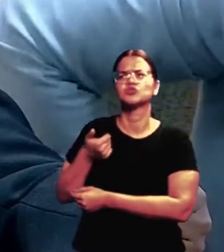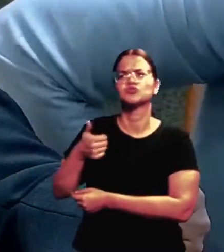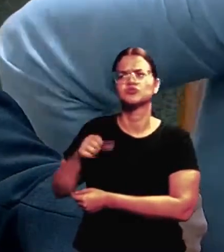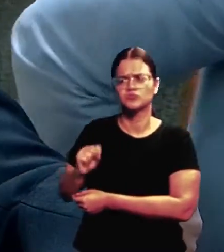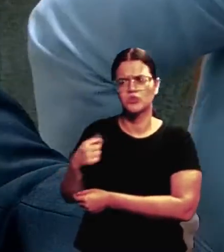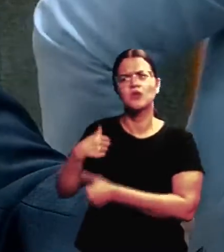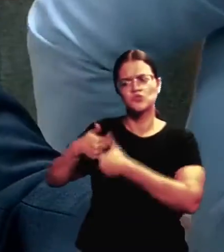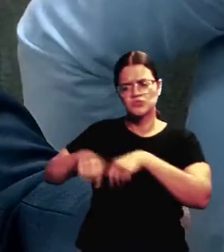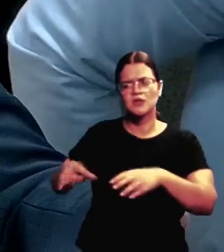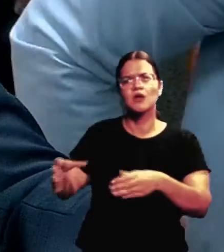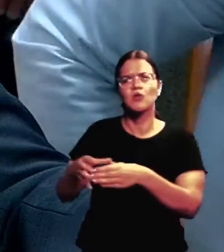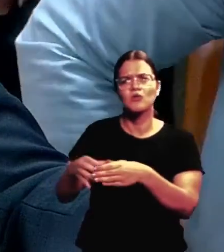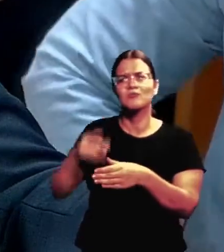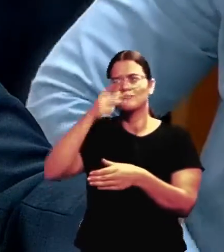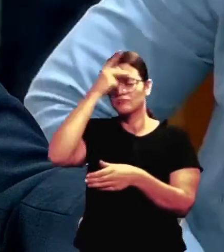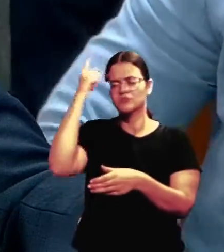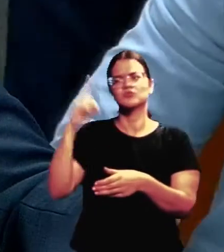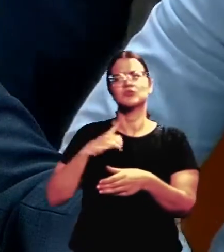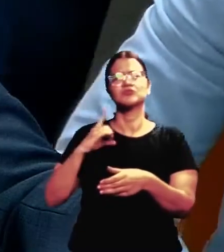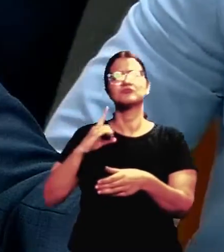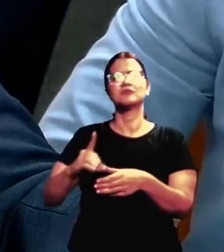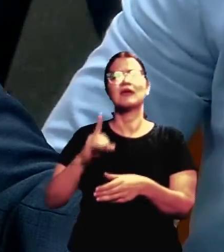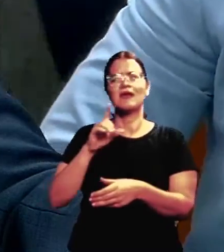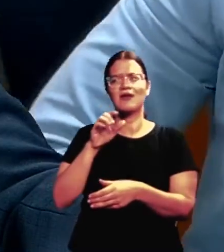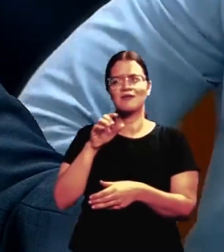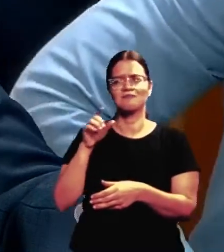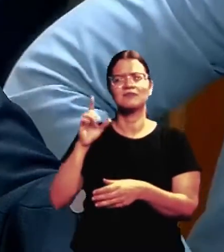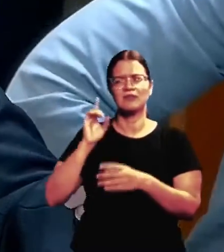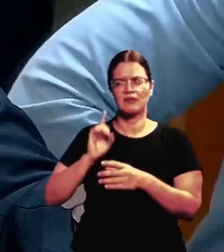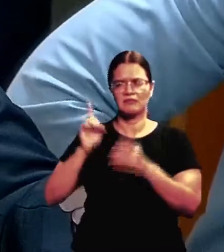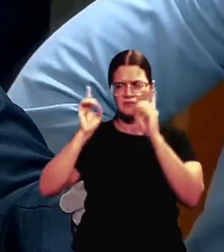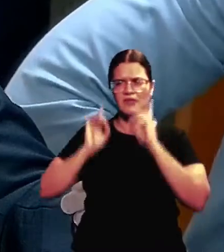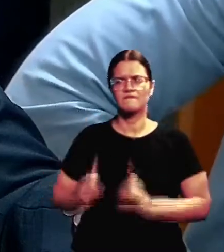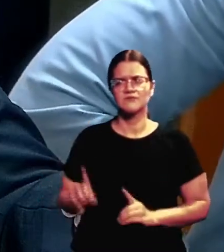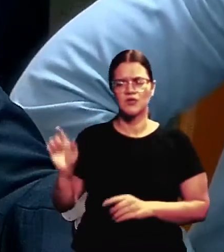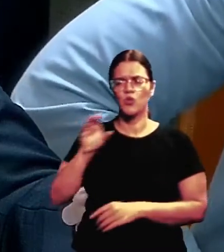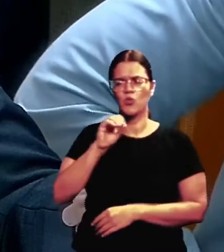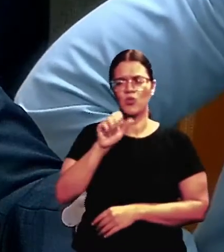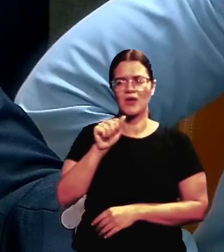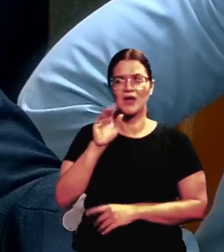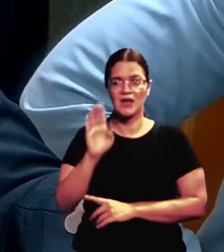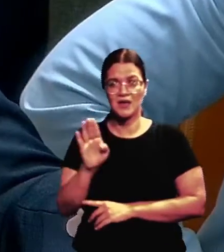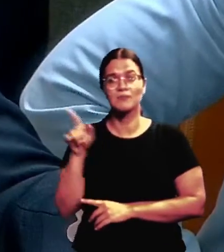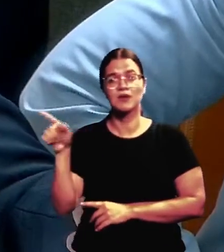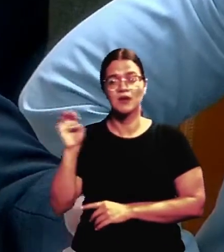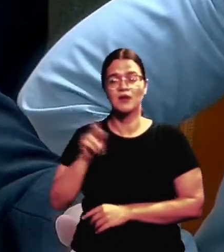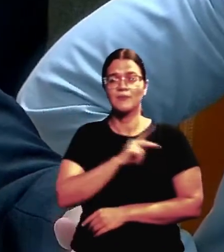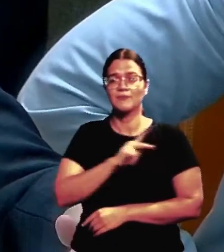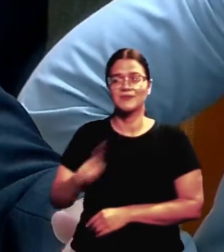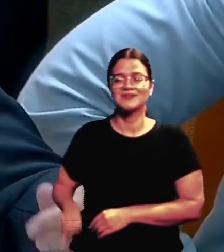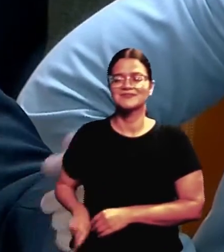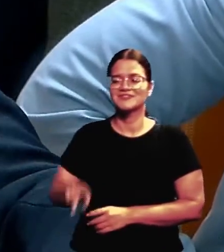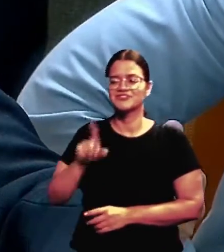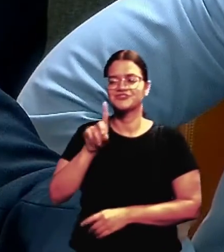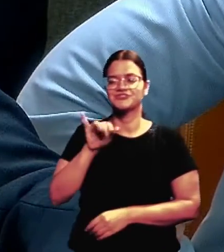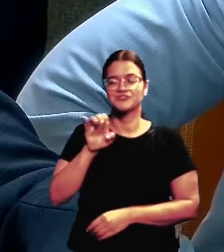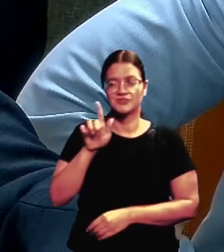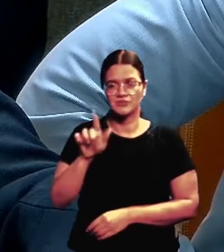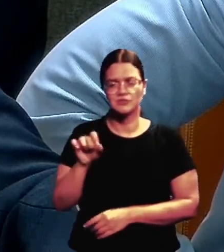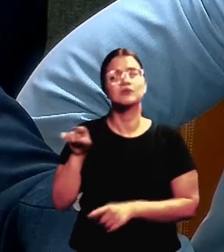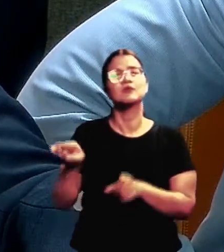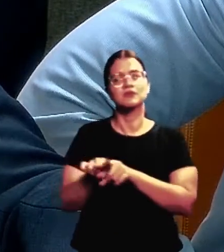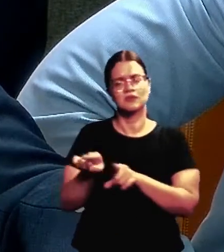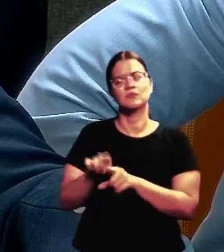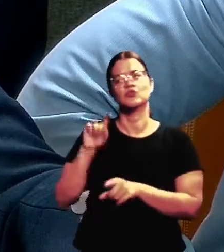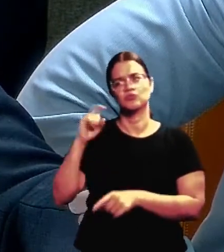da Comissão dos Direitos da Pessoa com Deficiência da OAB, que hoje o presidente é o nosso jurídico, doutor Diego, e